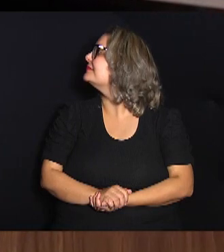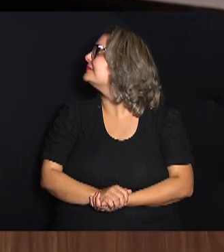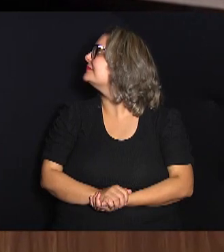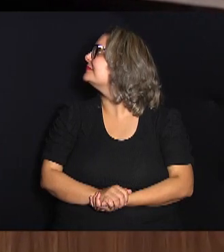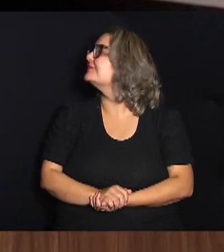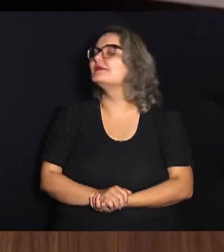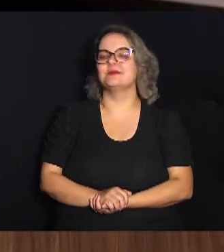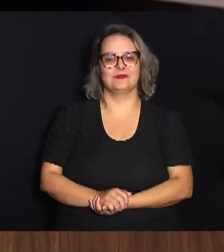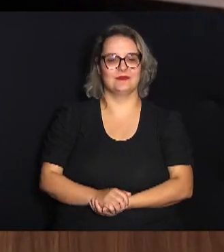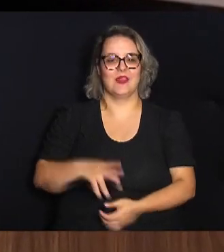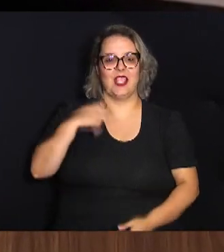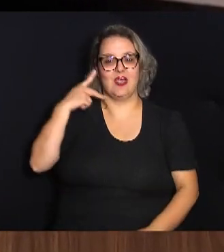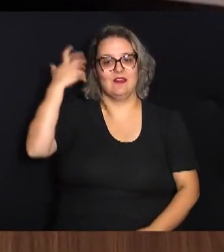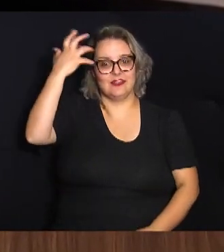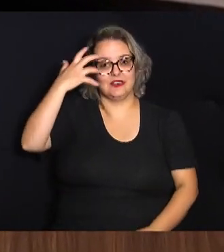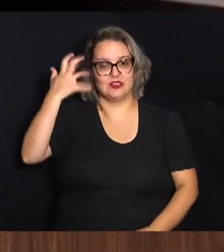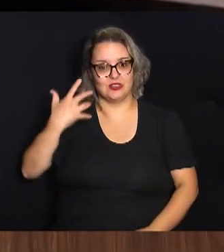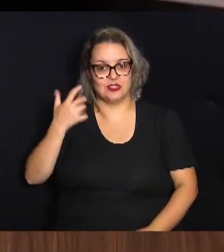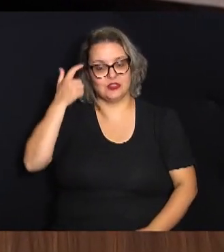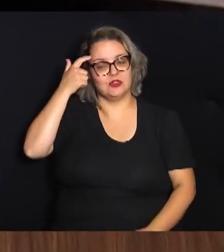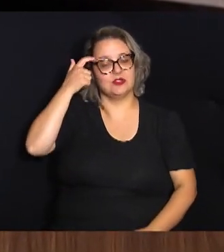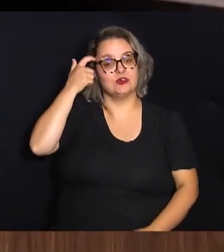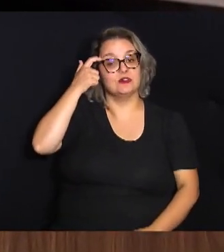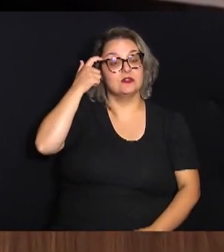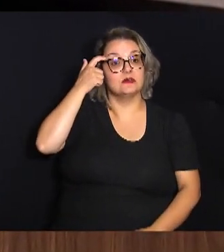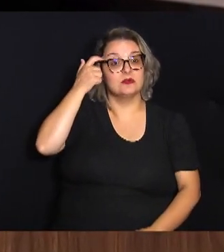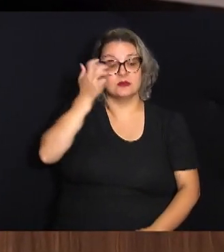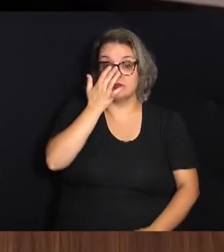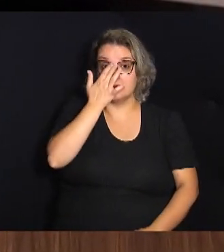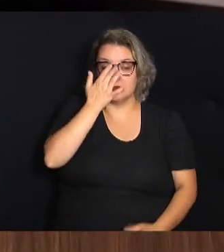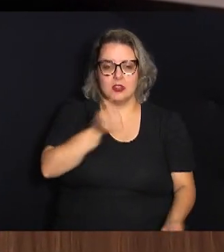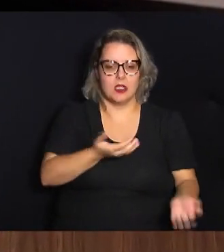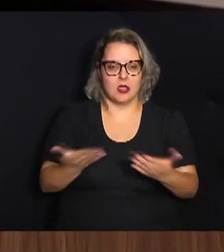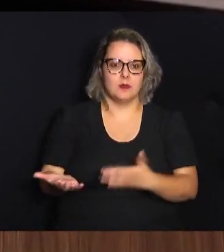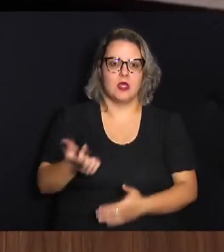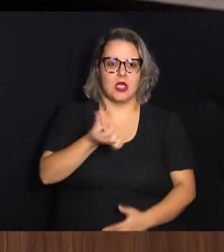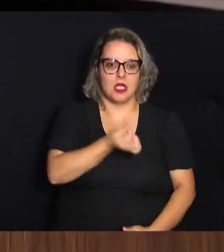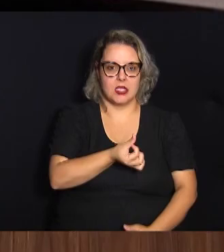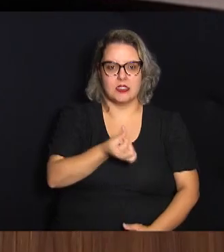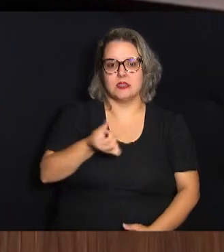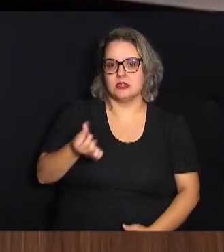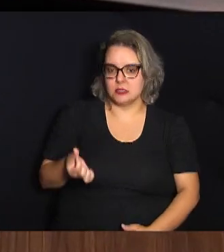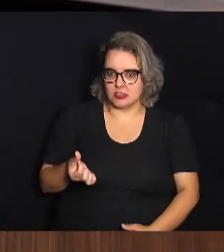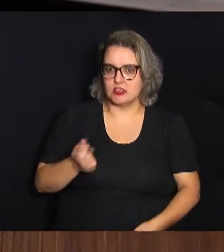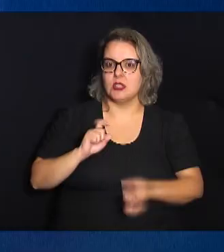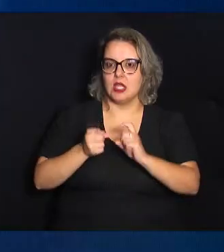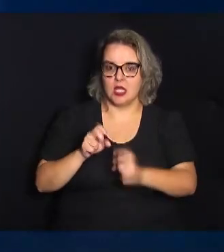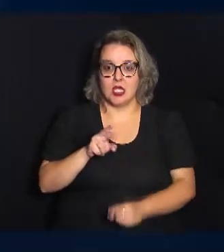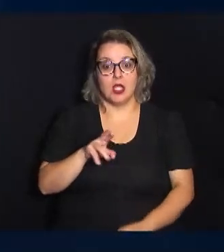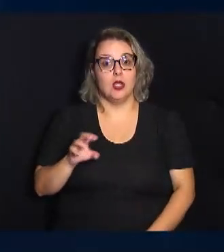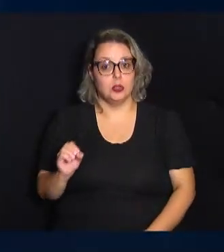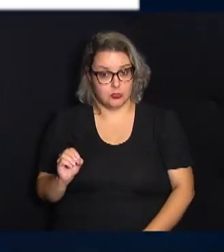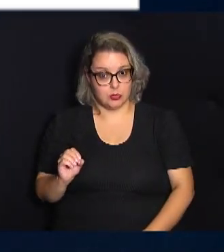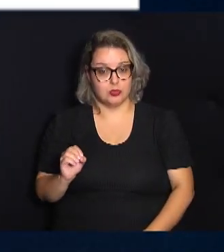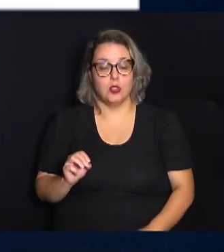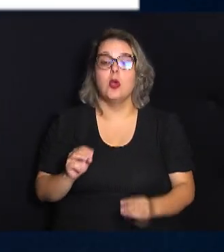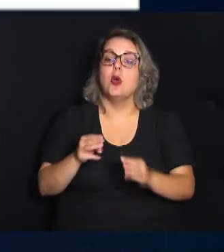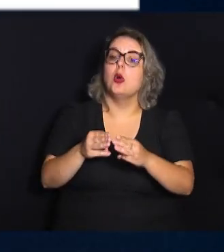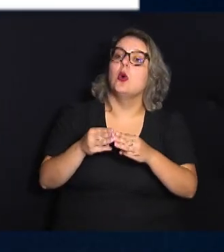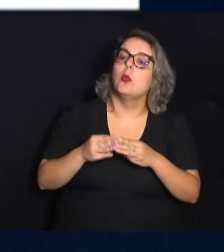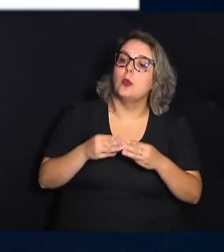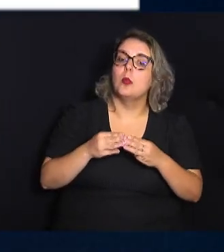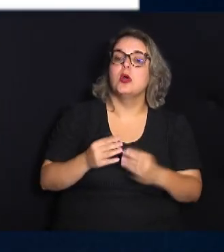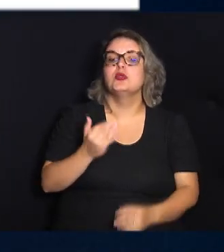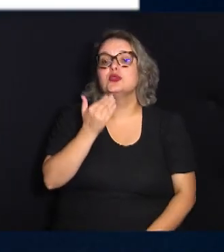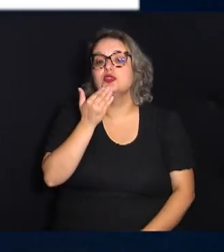A vereadora Guida Calisto apresentou durante a 66ª reunião ordinária uma moção de